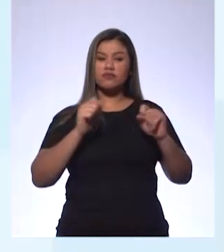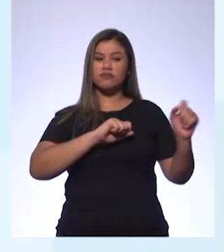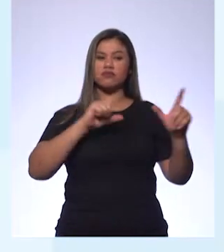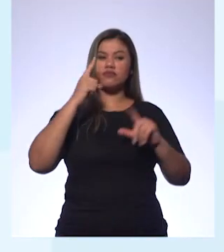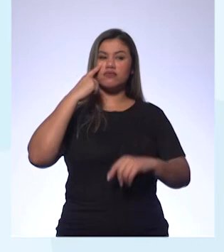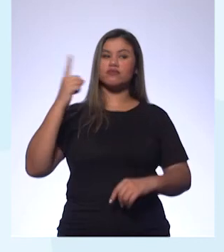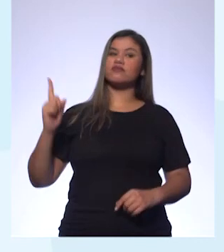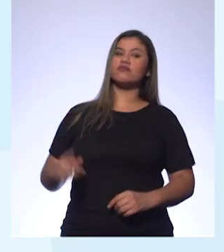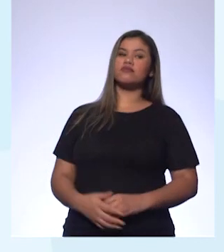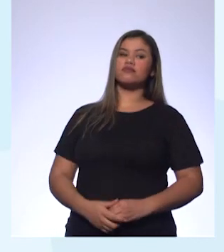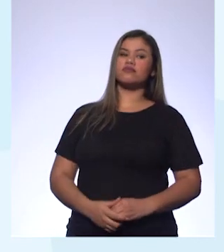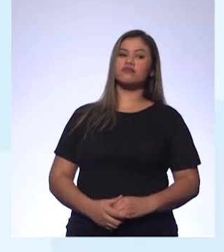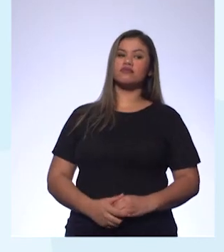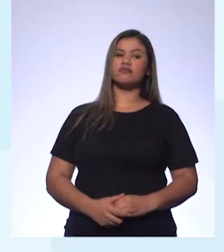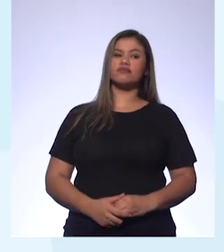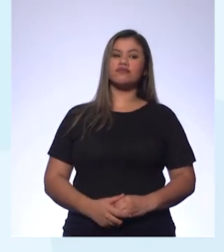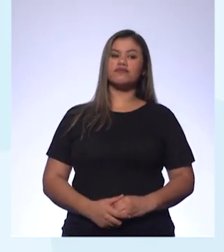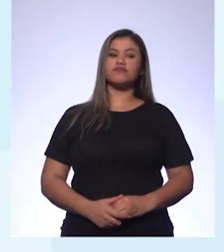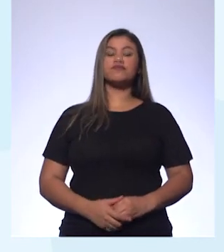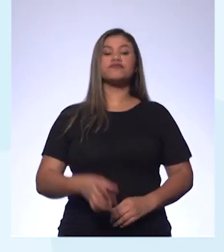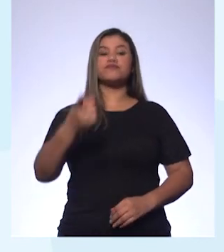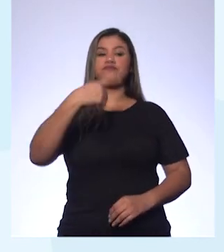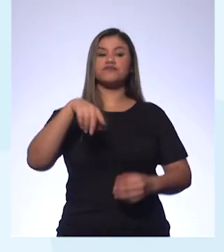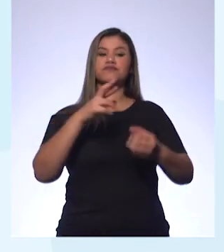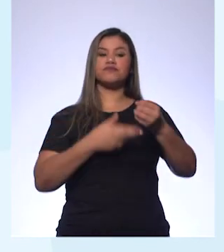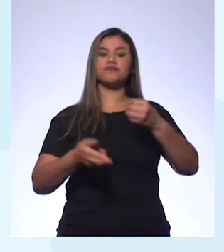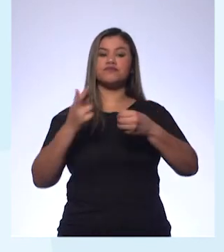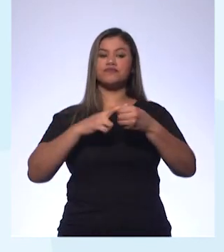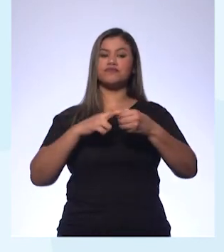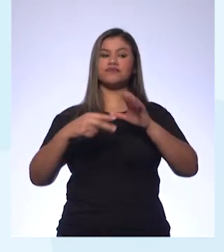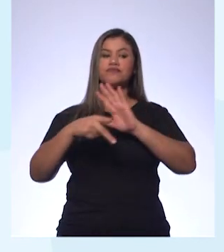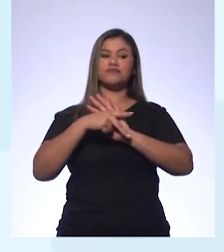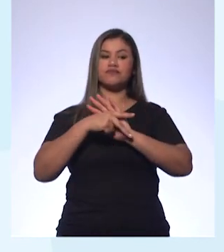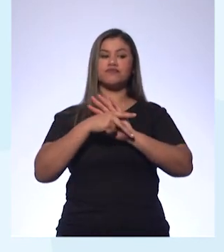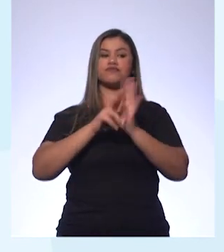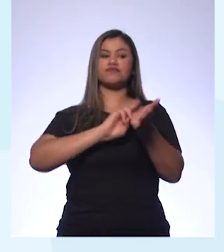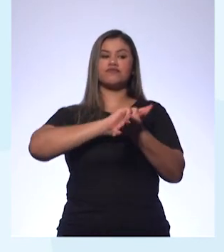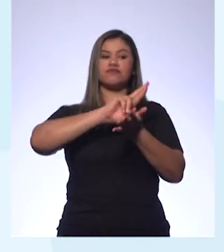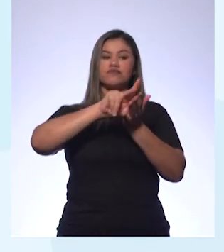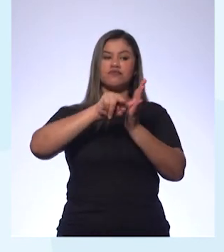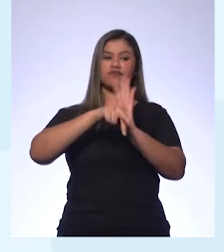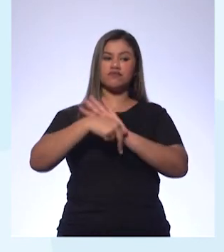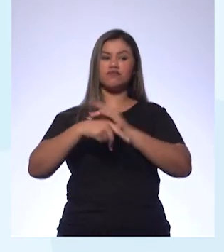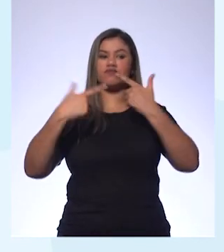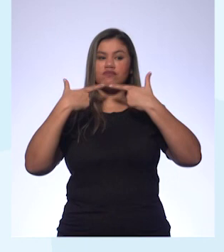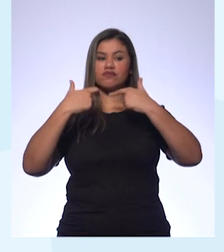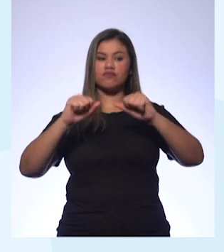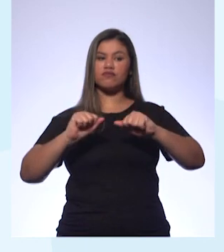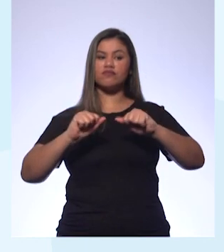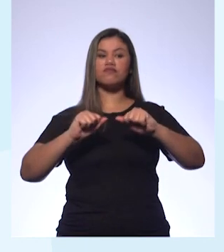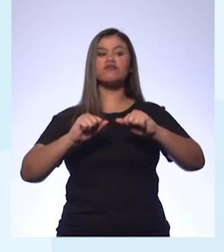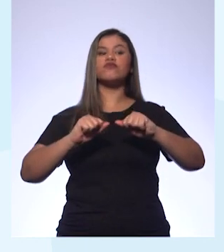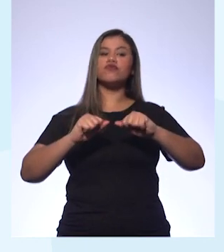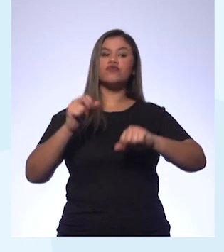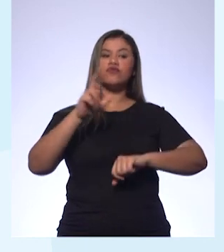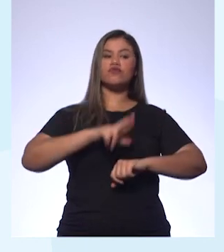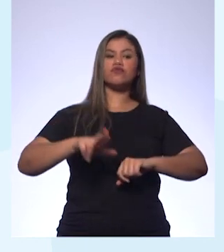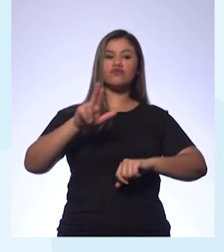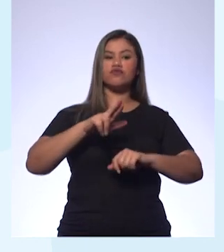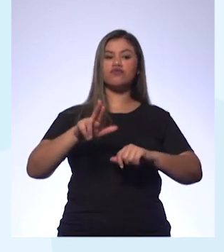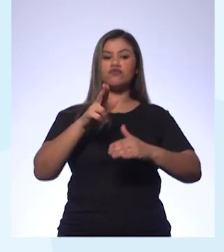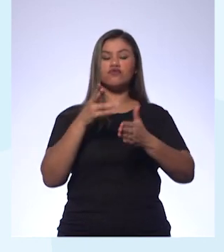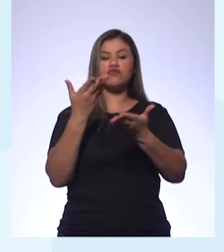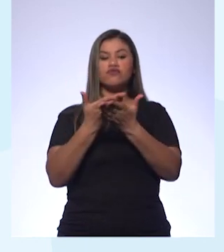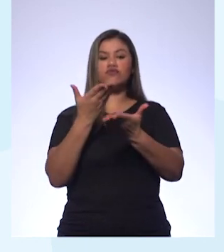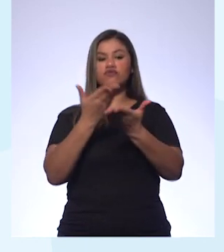tela para mim, por favor. Aê, obrigada. Faremos uma retomada dos conceitos de variação linguística explorados nessa